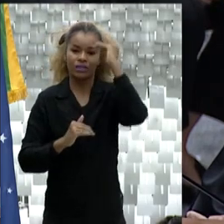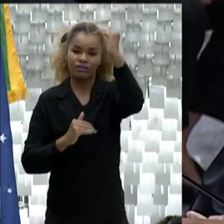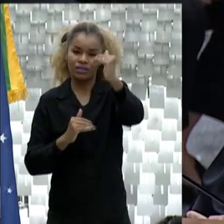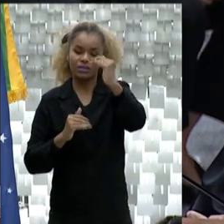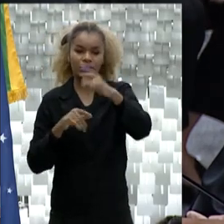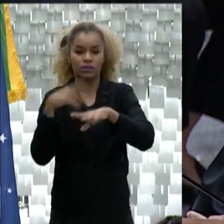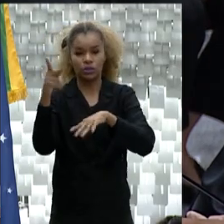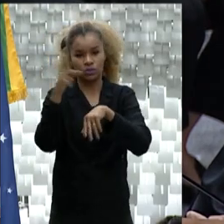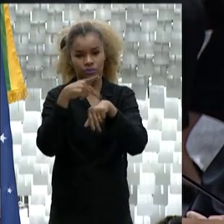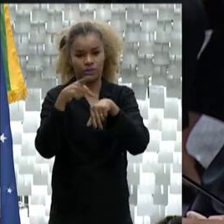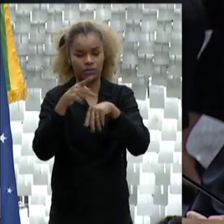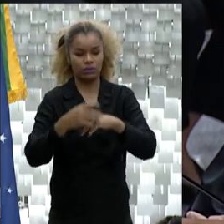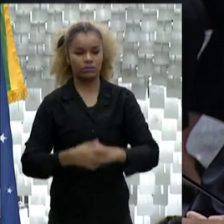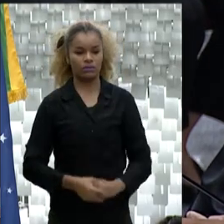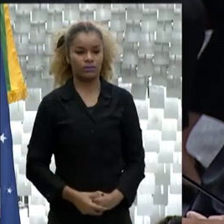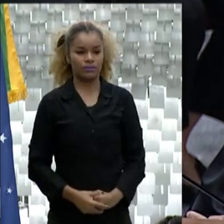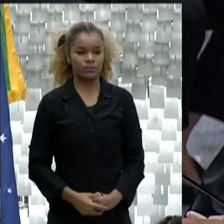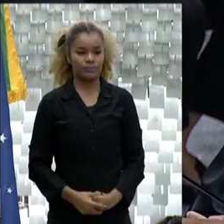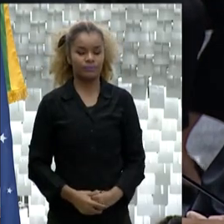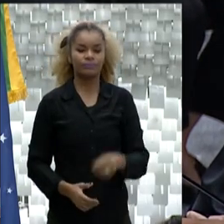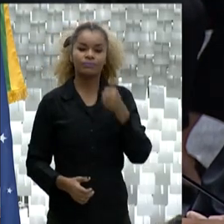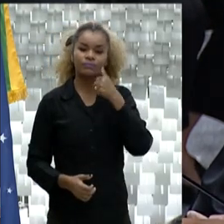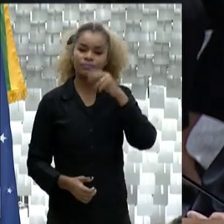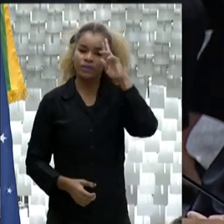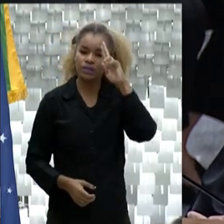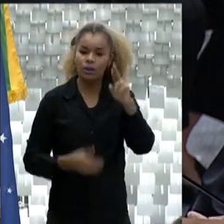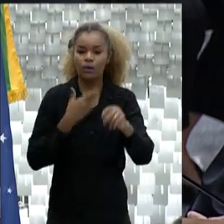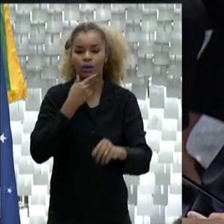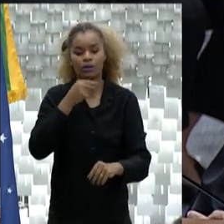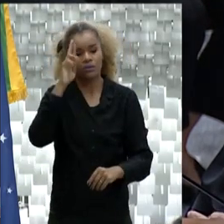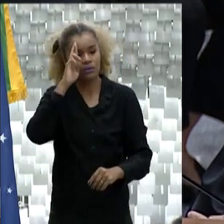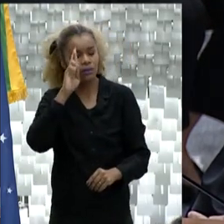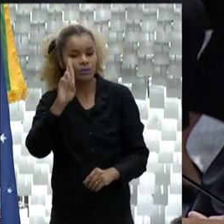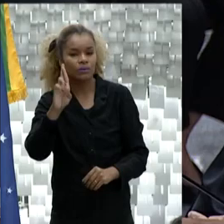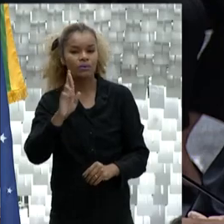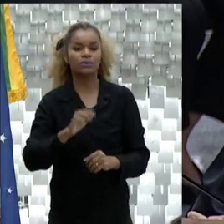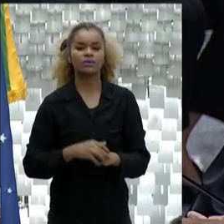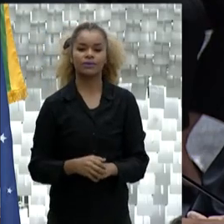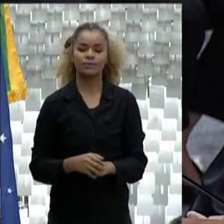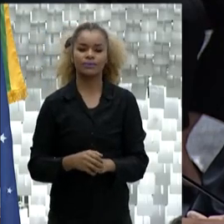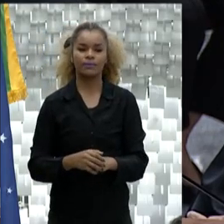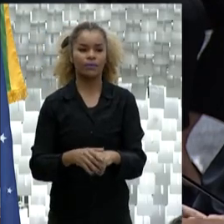avançados no mundo. Senhoras e senhores,